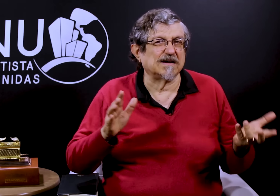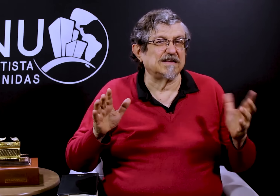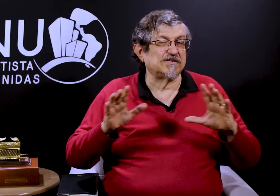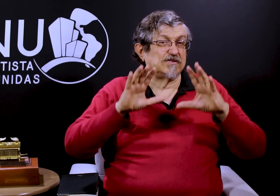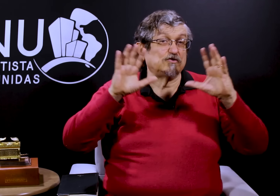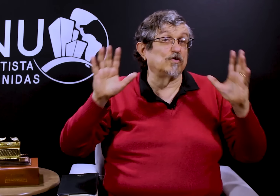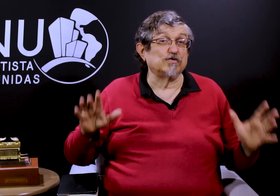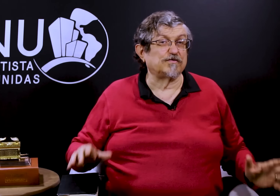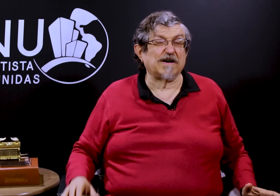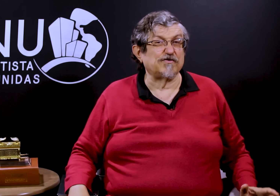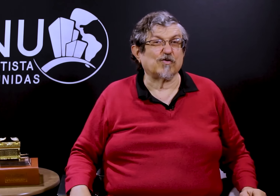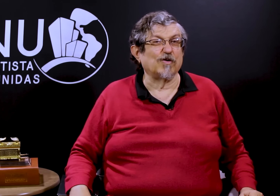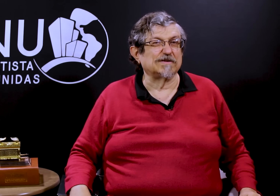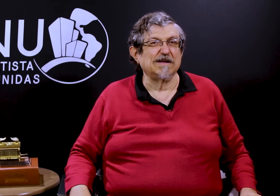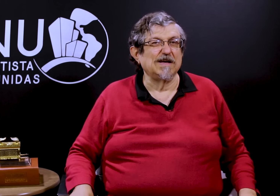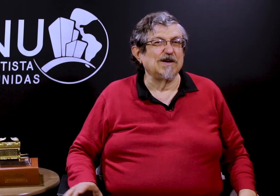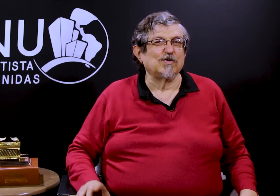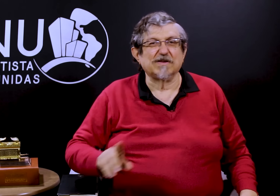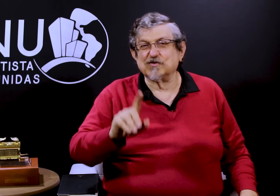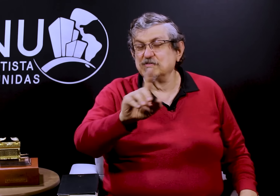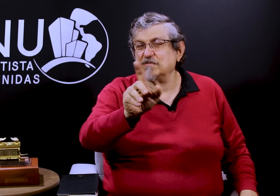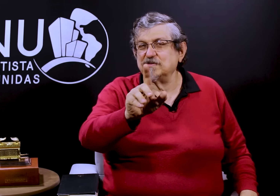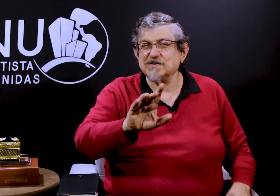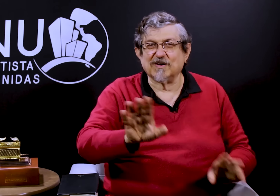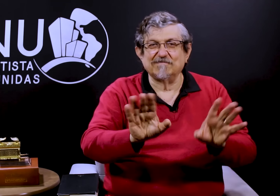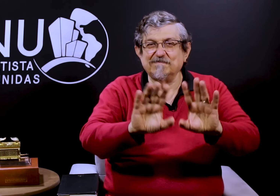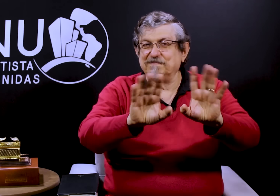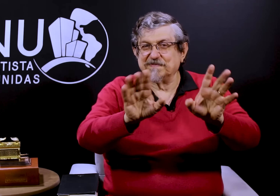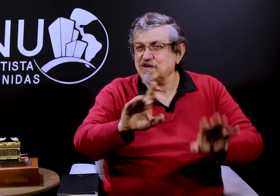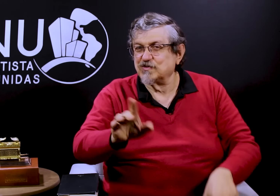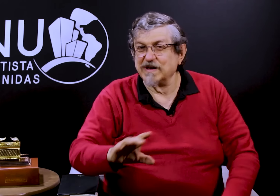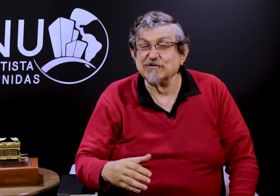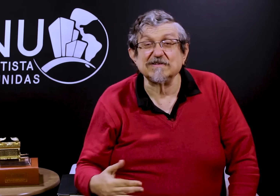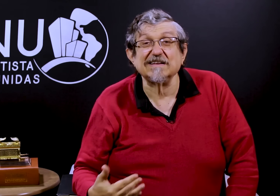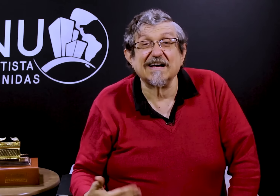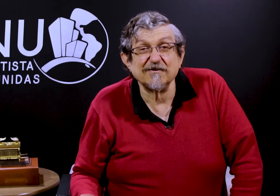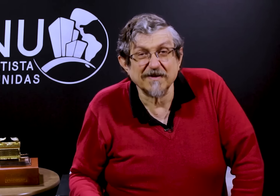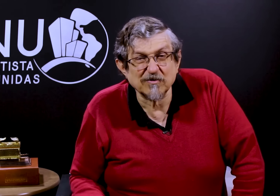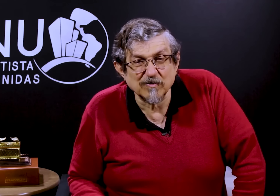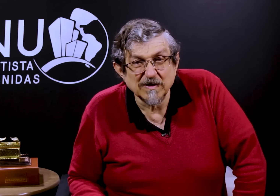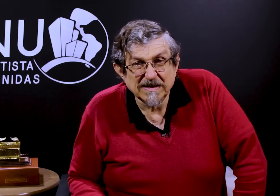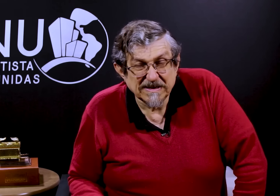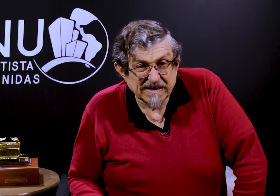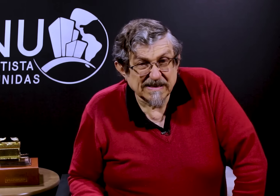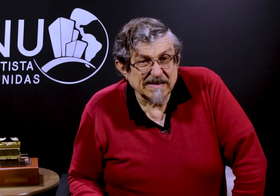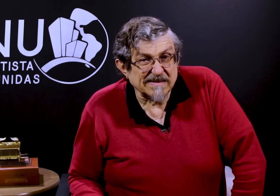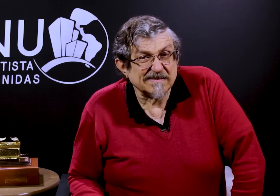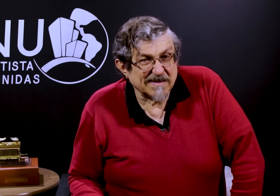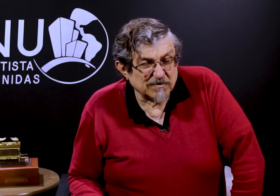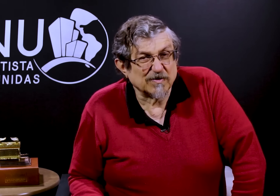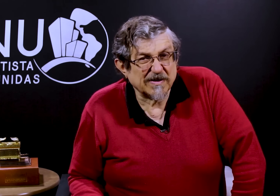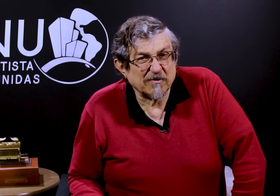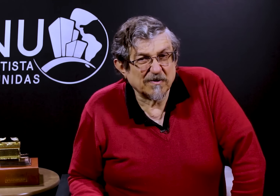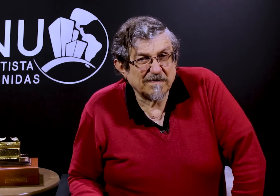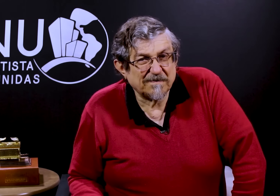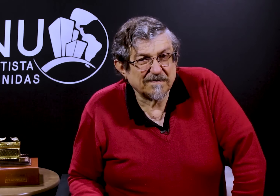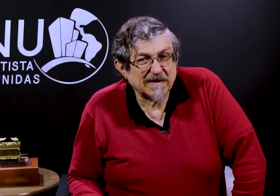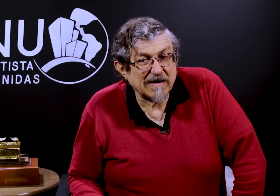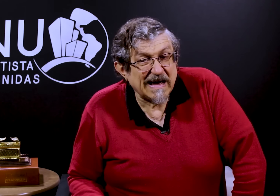brinca desse jogo do faz de conta o texto bíblico diz ó Isso aí não tem nada a ver com santo é o